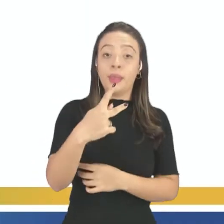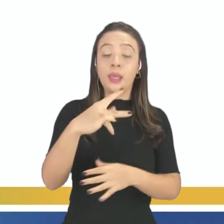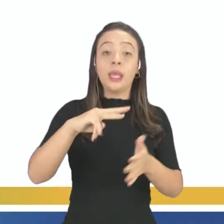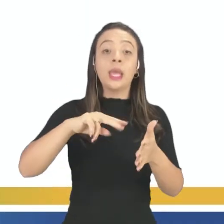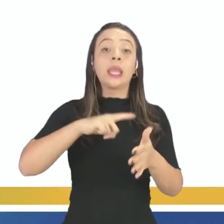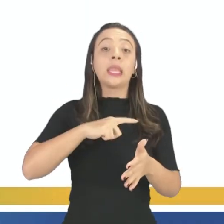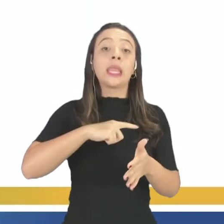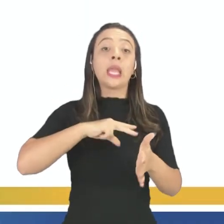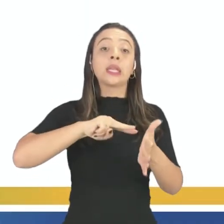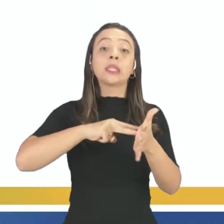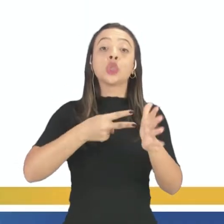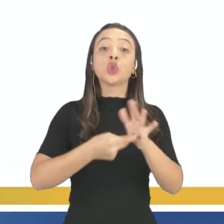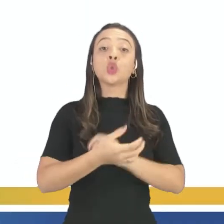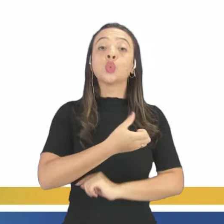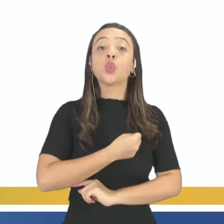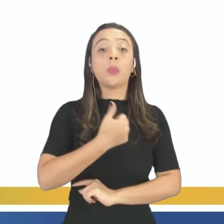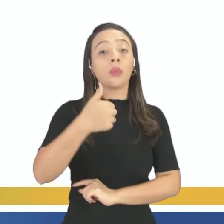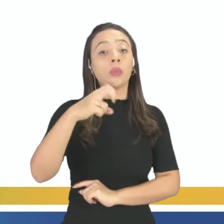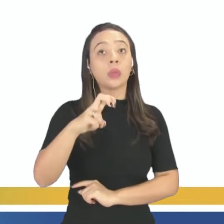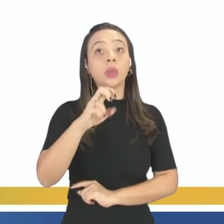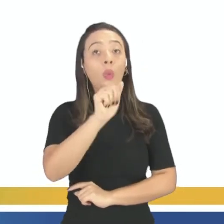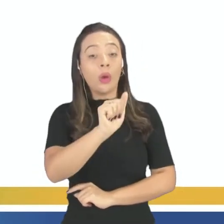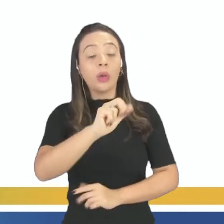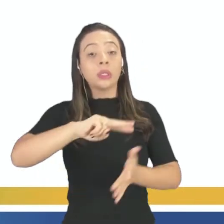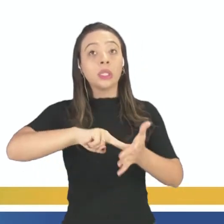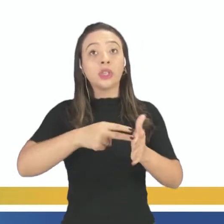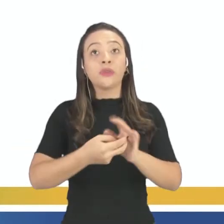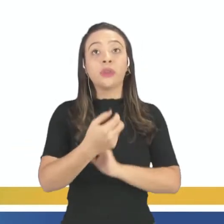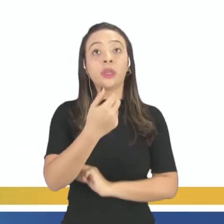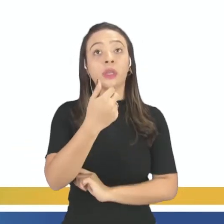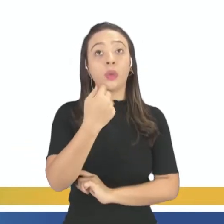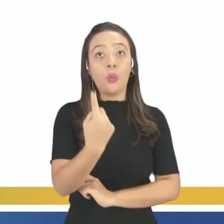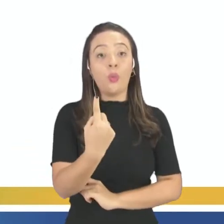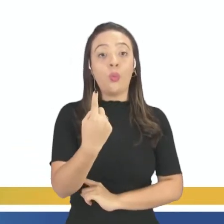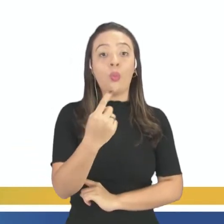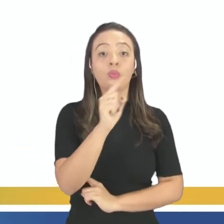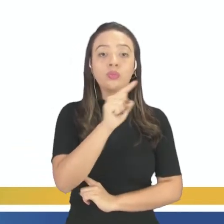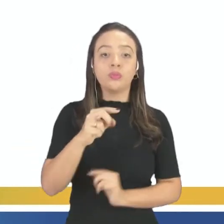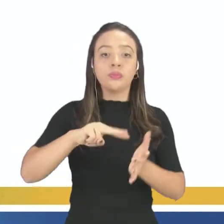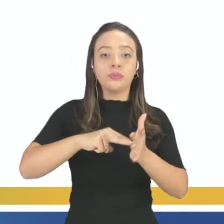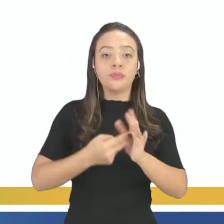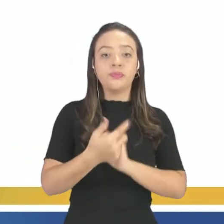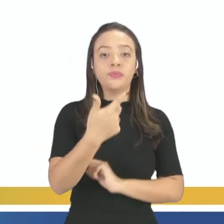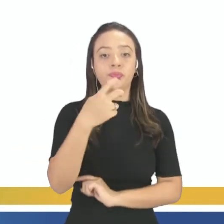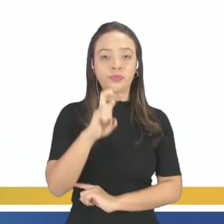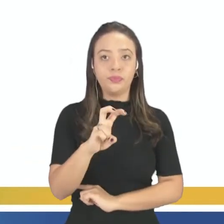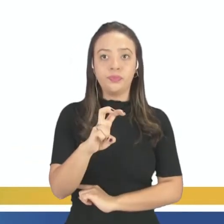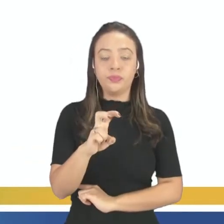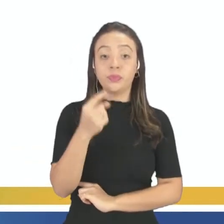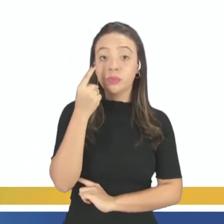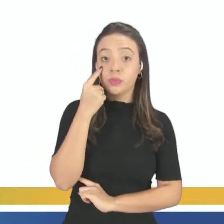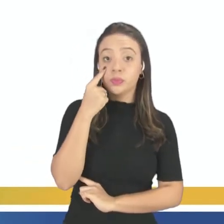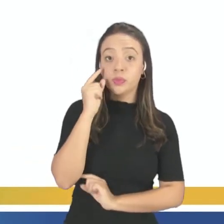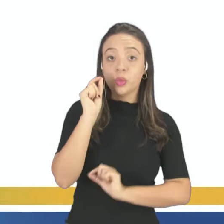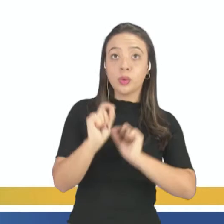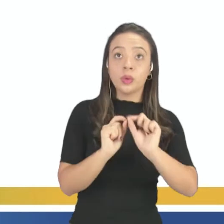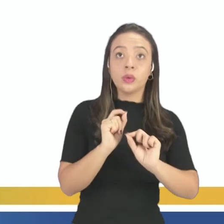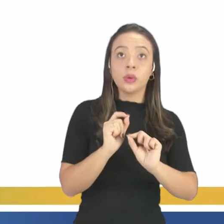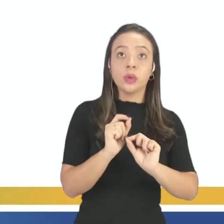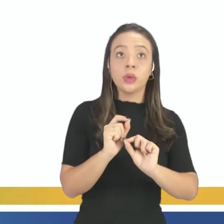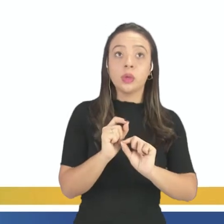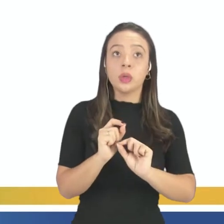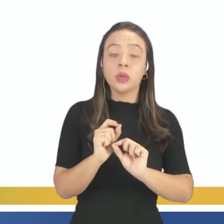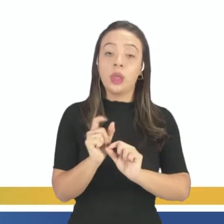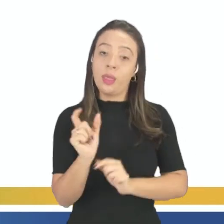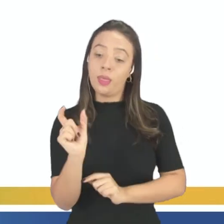15, o A valor 1 e o Z valor 25. Observe que no espaço